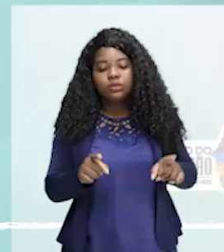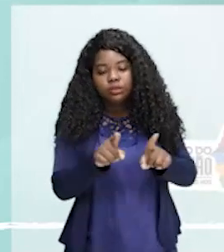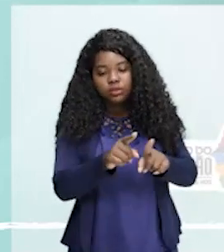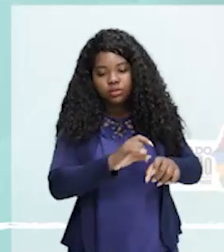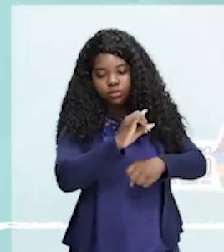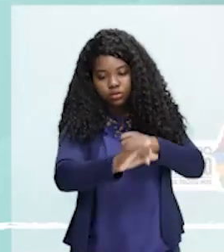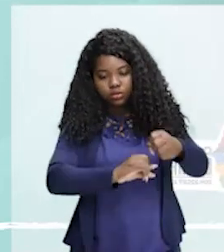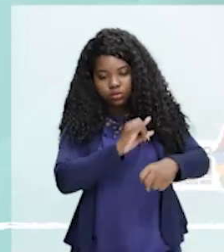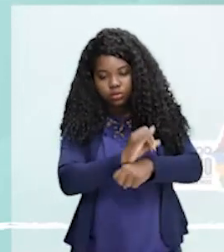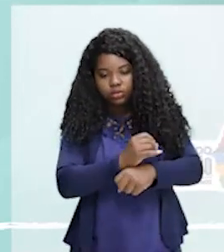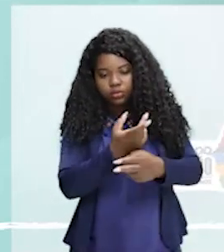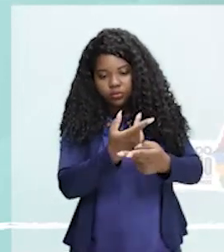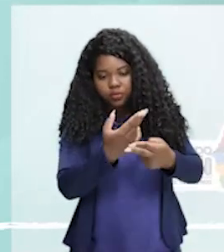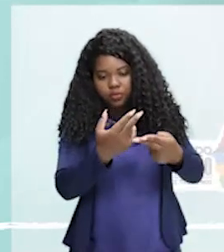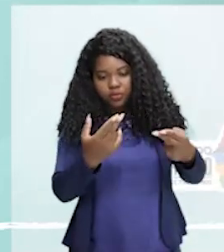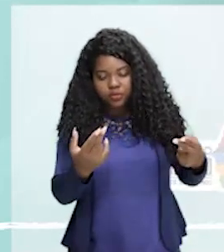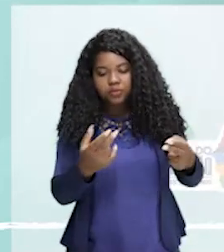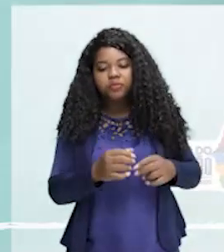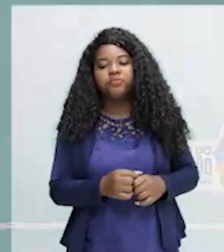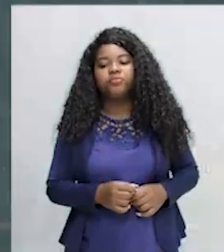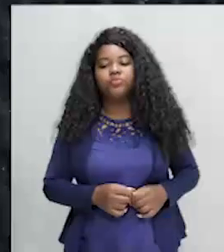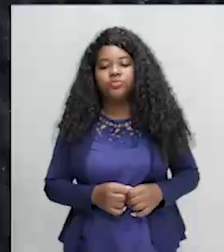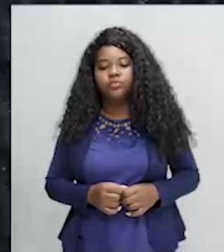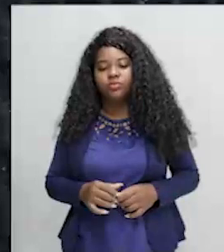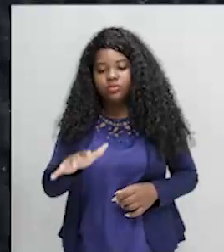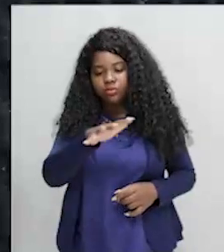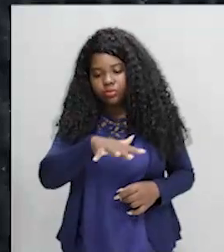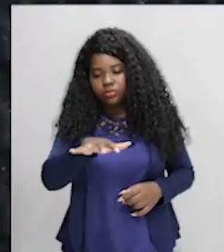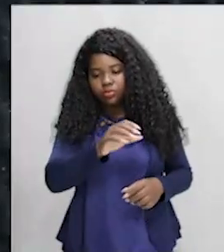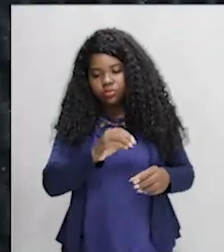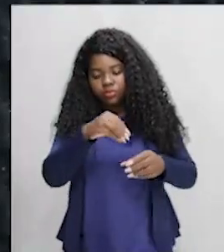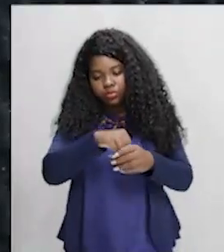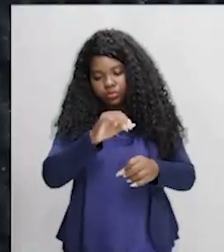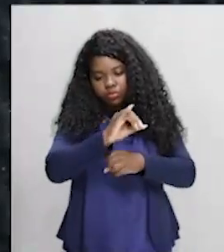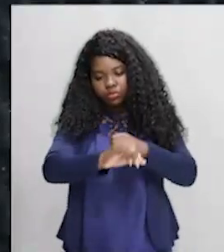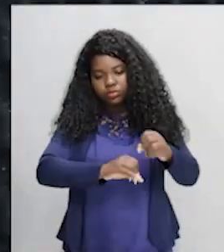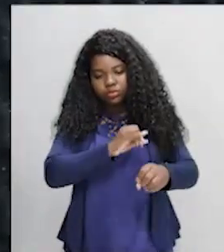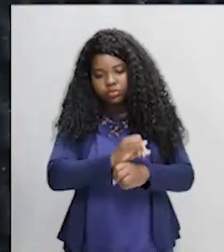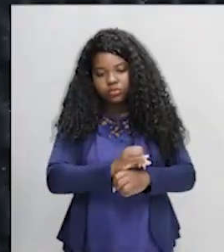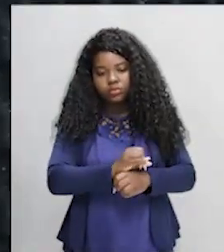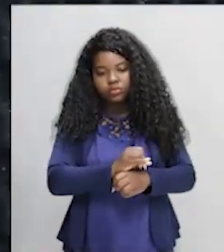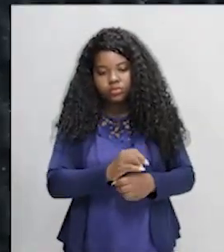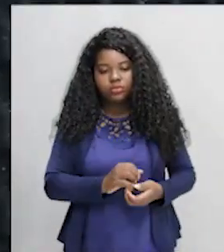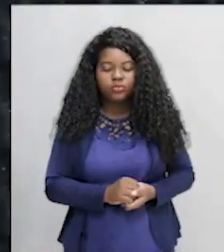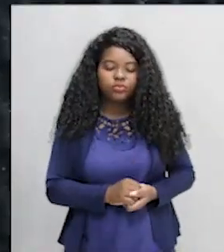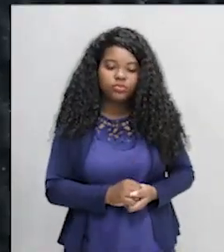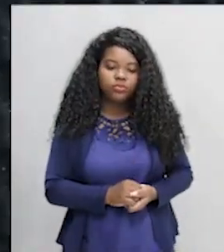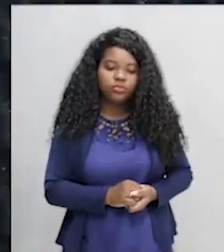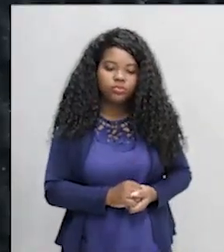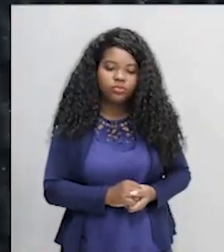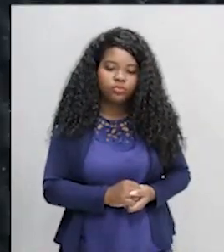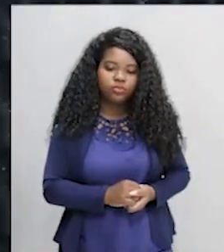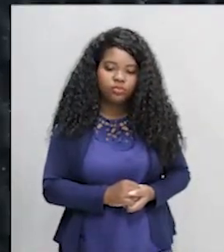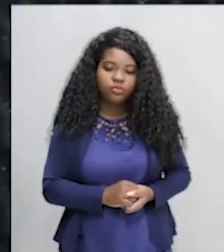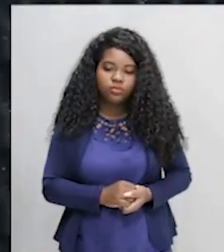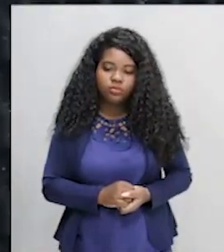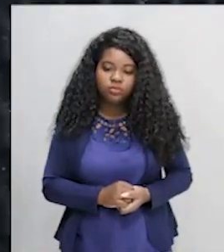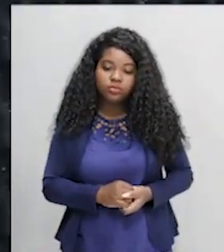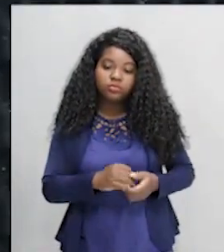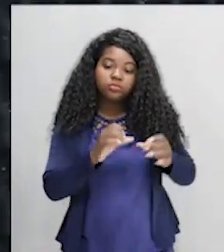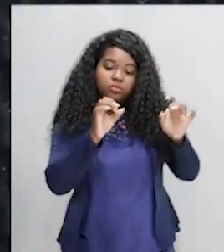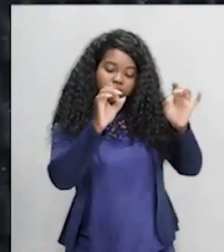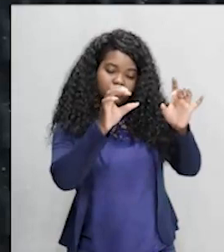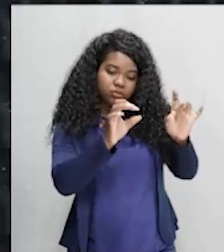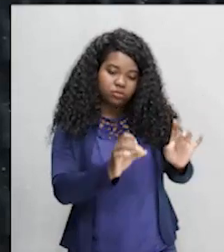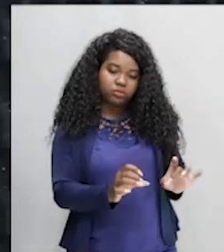internet com suas diversas plataformas, que é o que nós estamos usando nesse exato momento, iam invadir de maneira bem específica ou